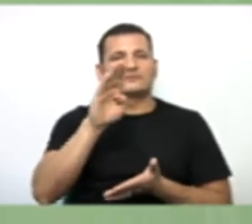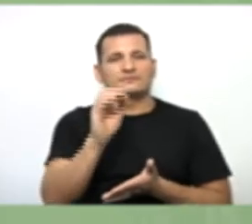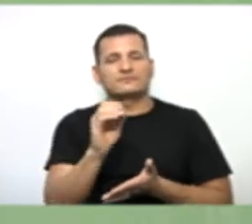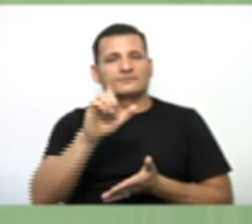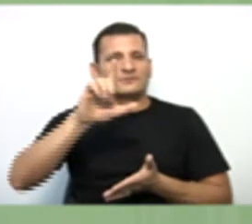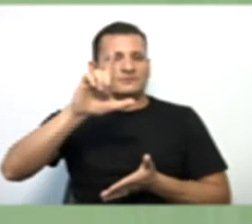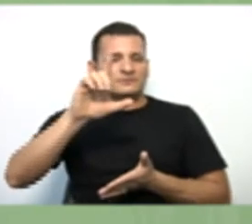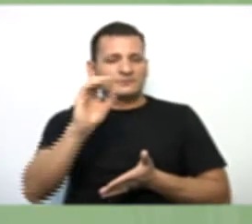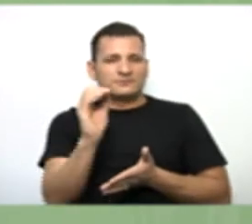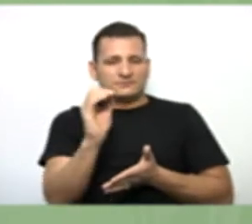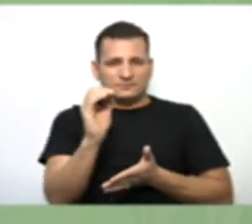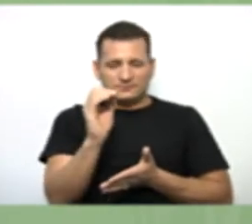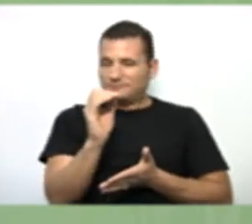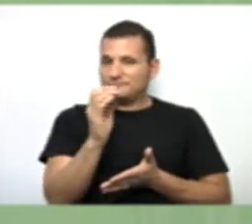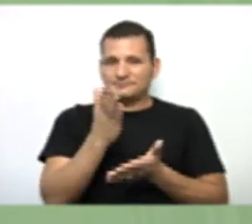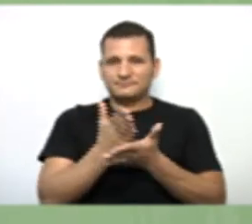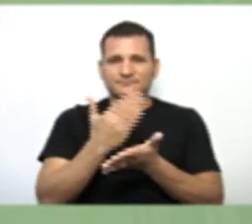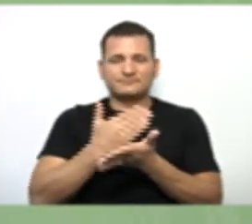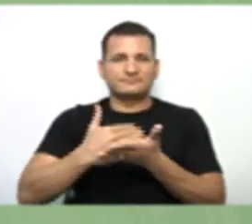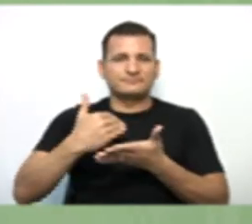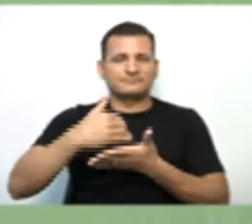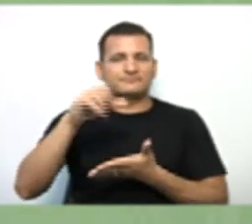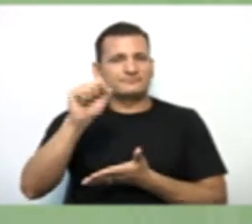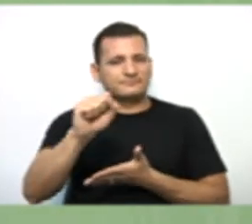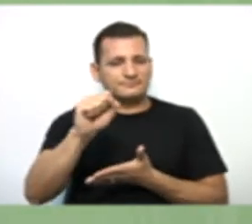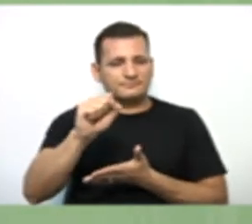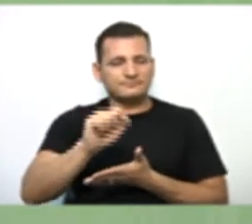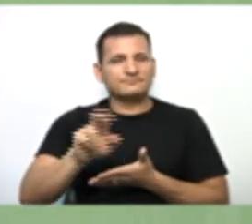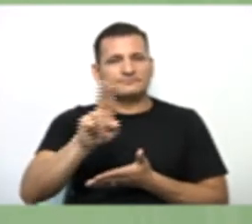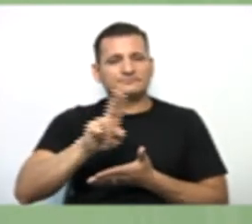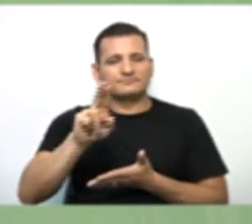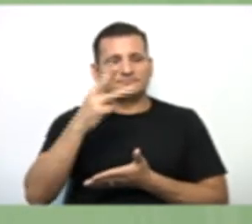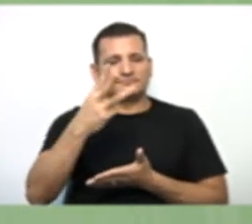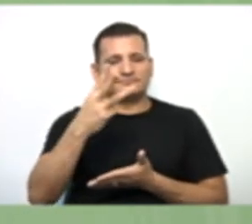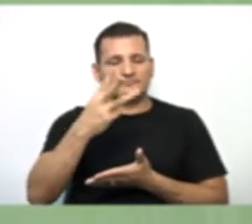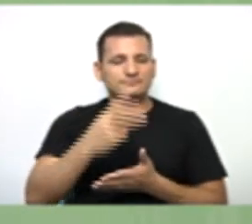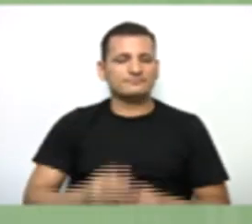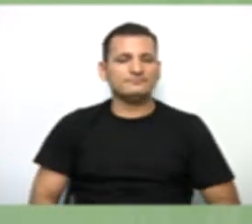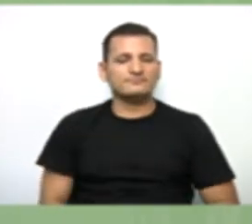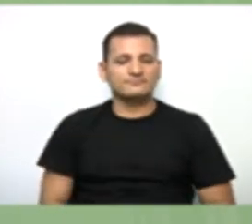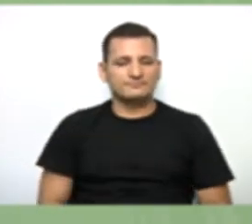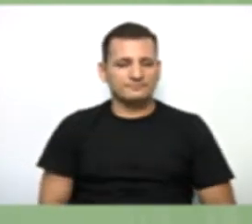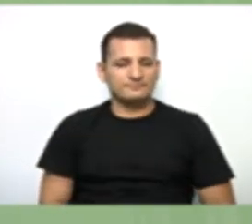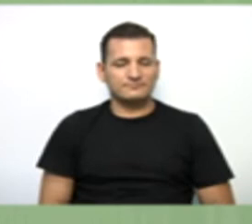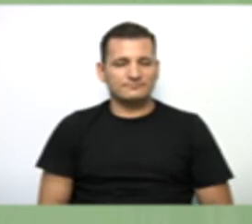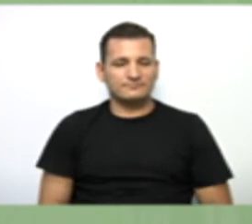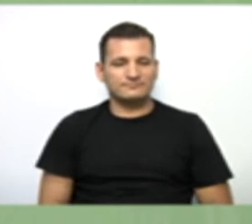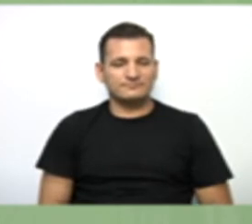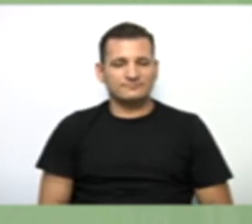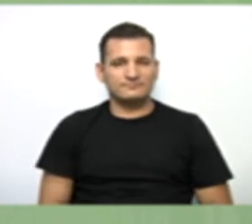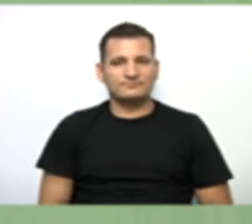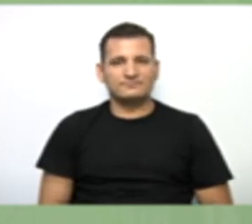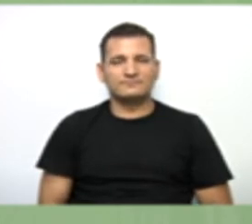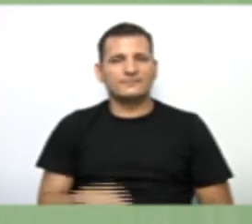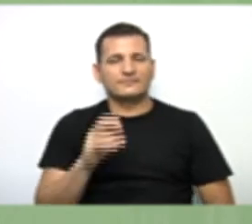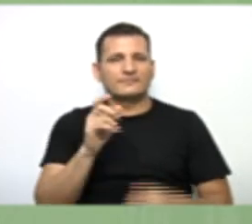8 partes, não é? Usando 3 cortes. Eu vou até fazer aqui no quadradinho que